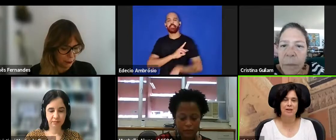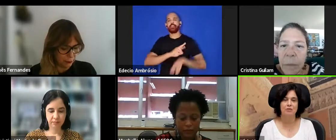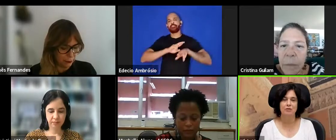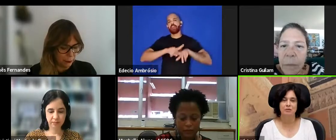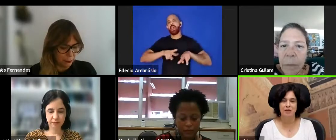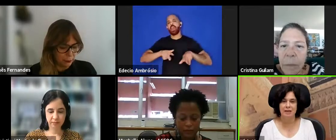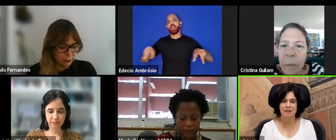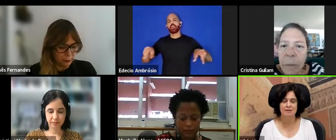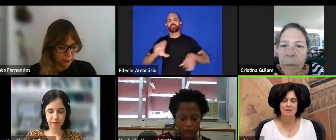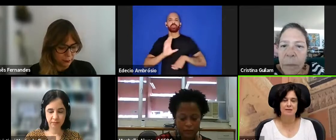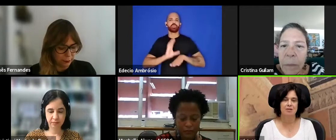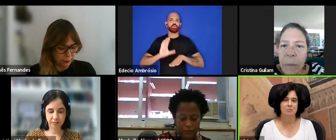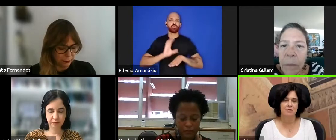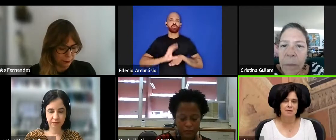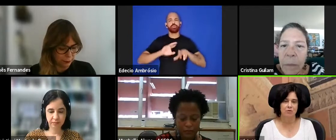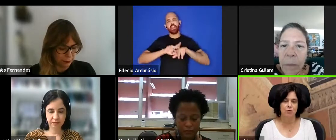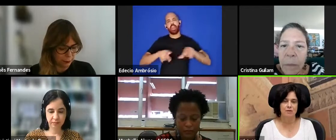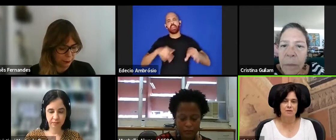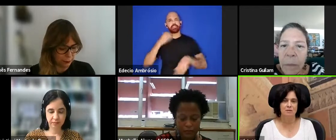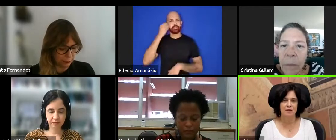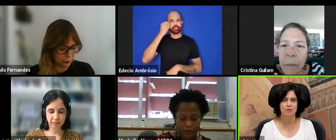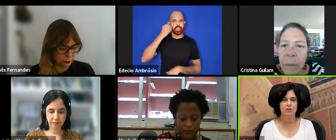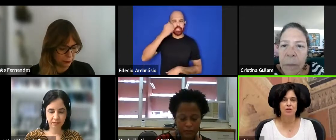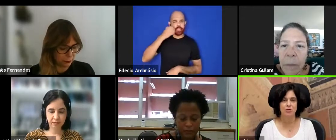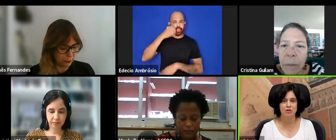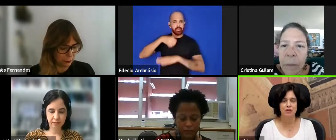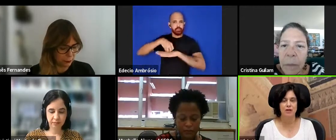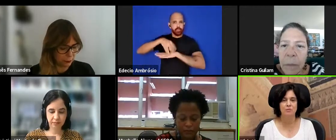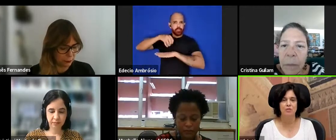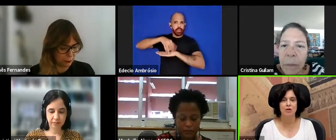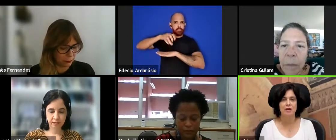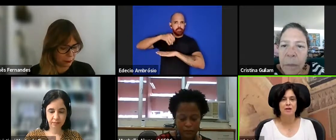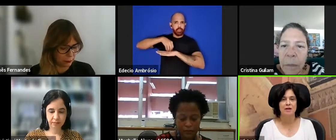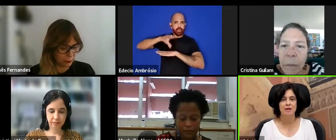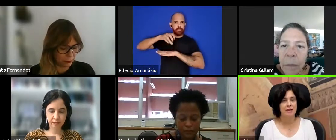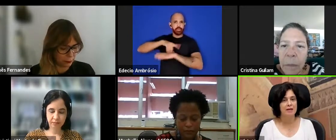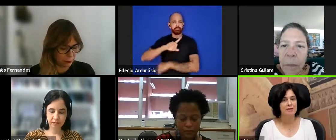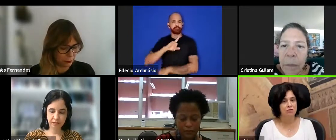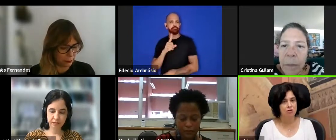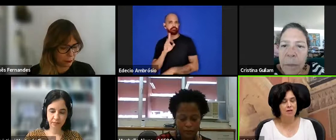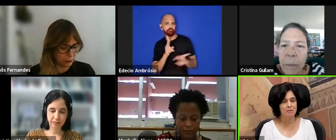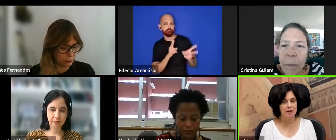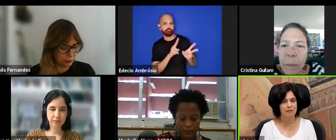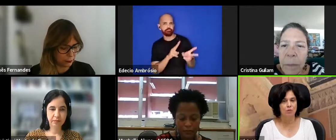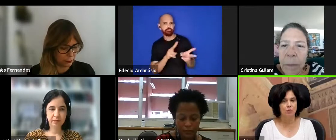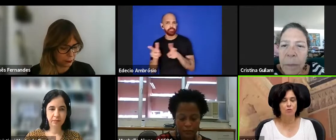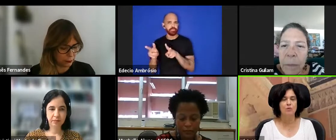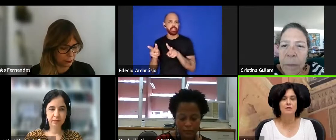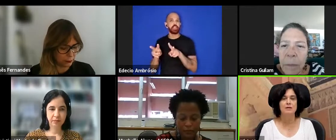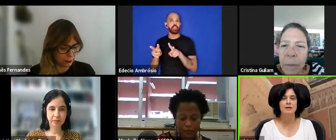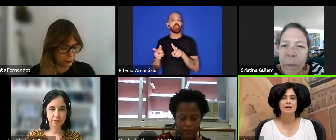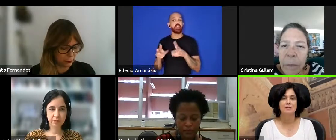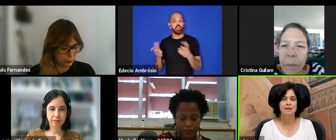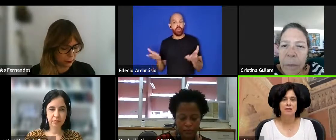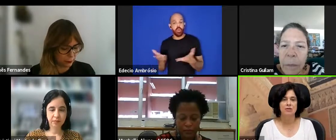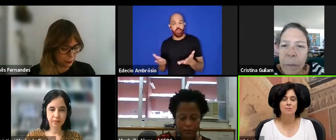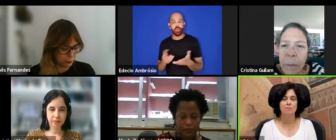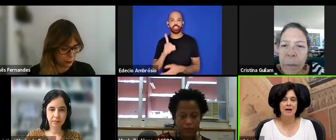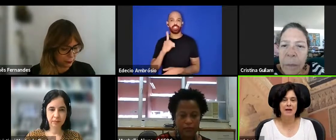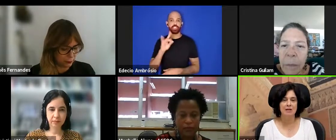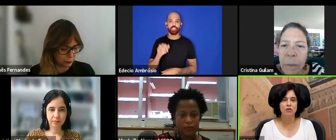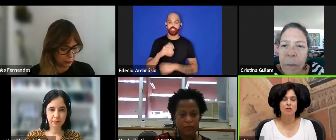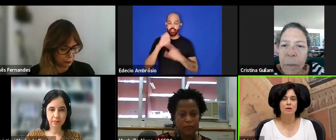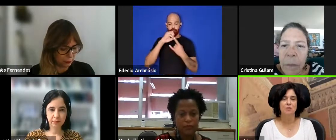as várias vivências e transmissão de conhecimentos que nós temos, que esse dia para a Fiocruz